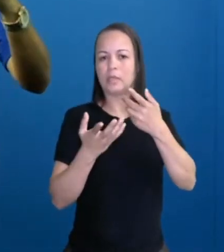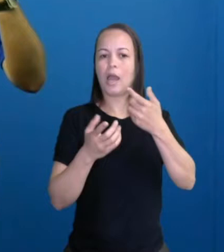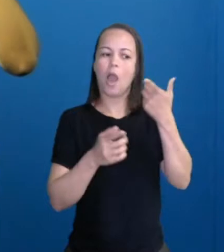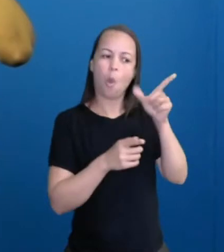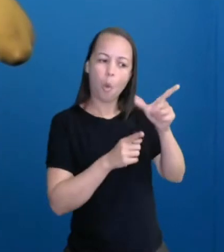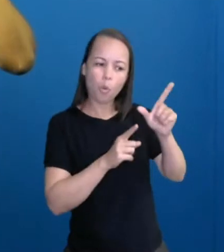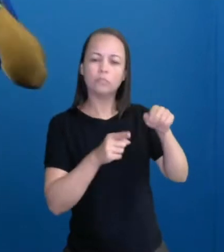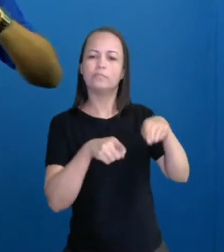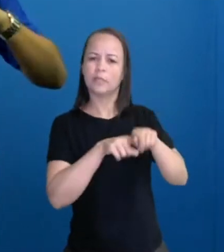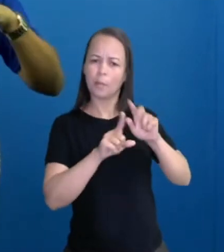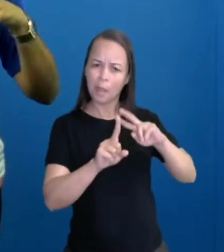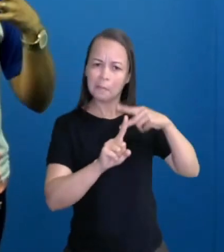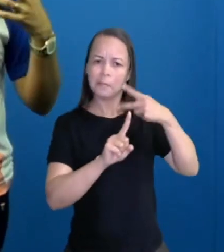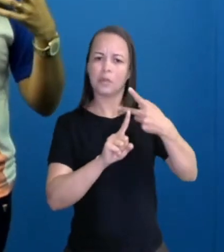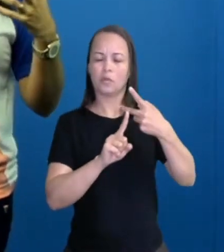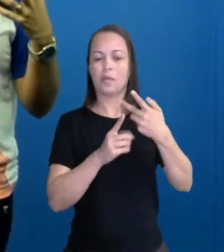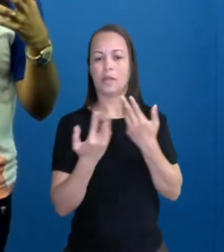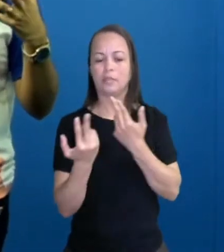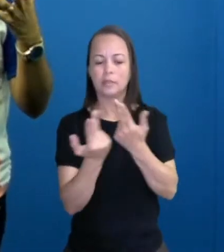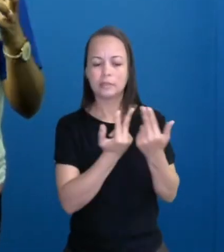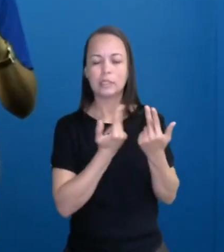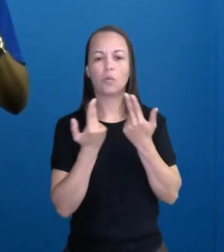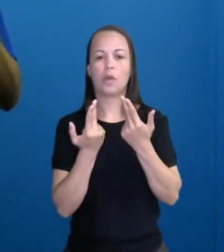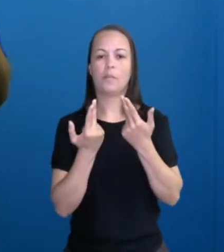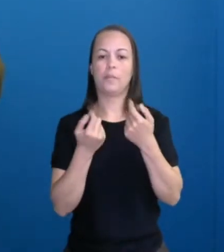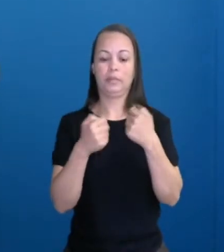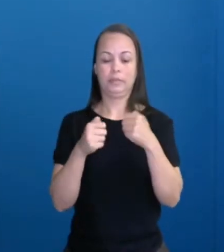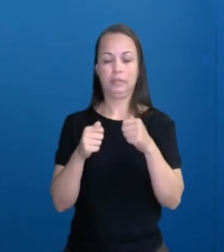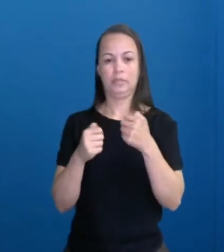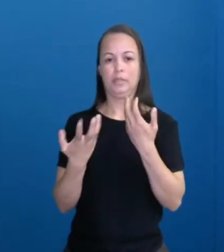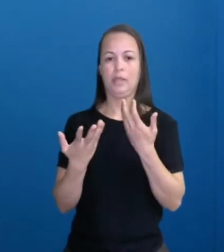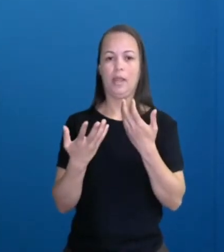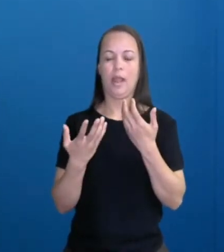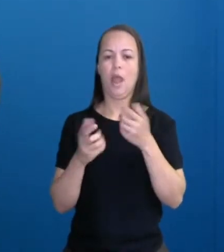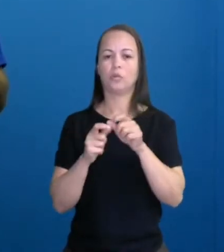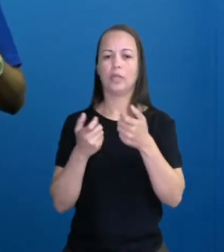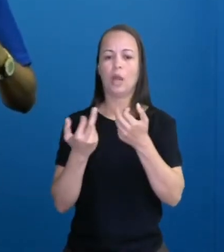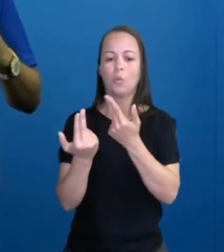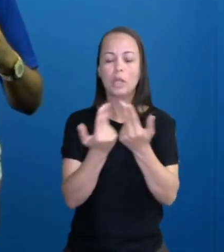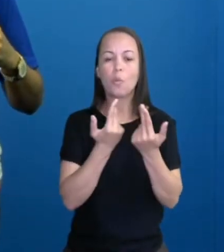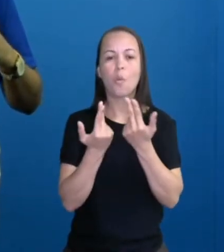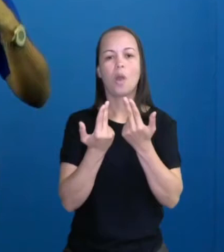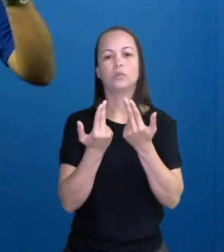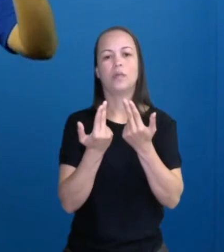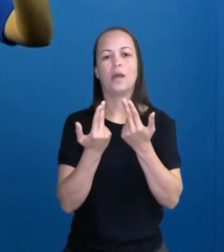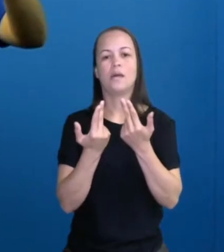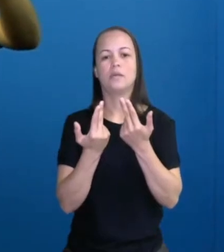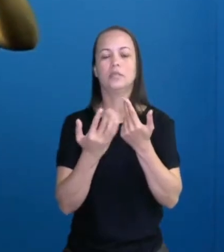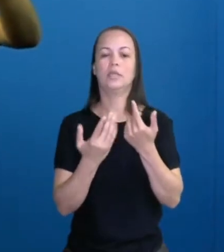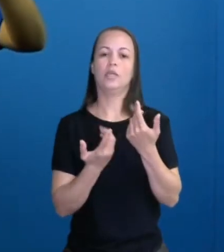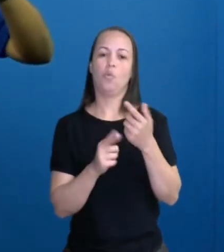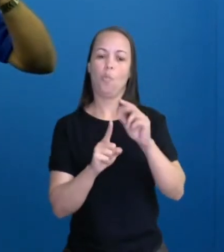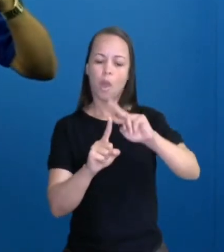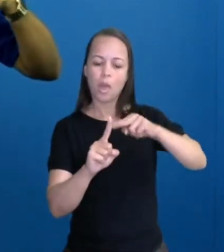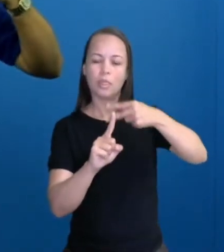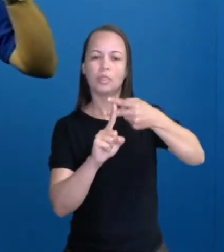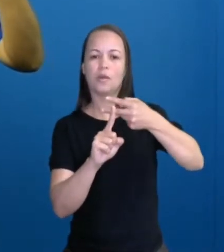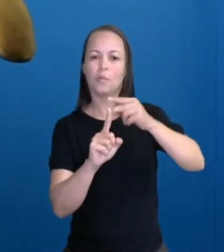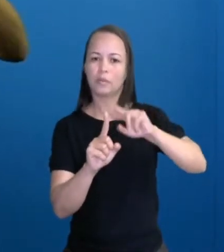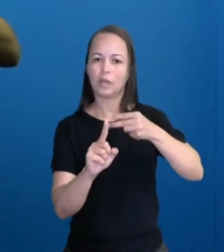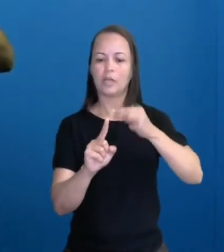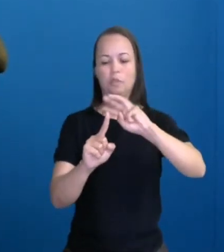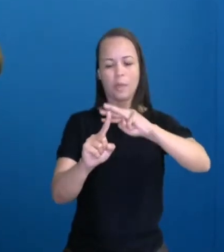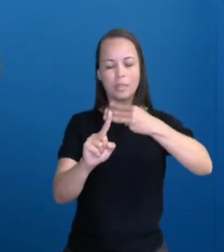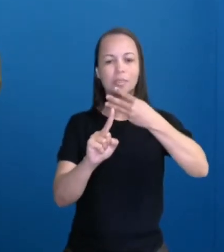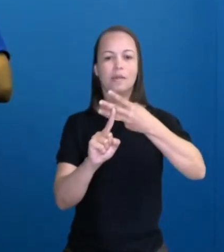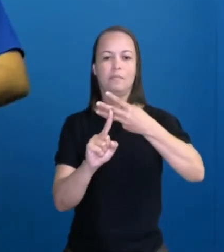duas diminuam. Elas têm que se alterar com a mesma medida, tá bom? Uma dobrando, a outra também. Se uma triplica,